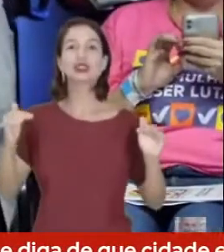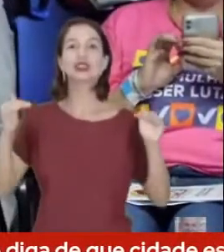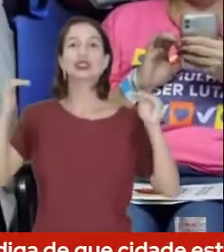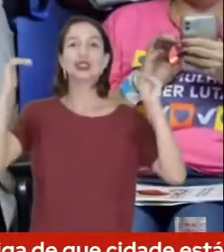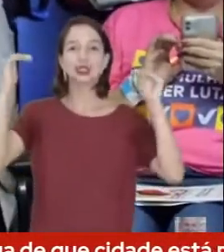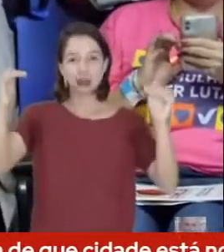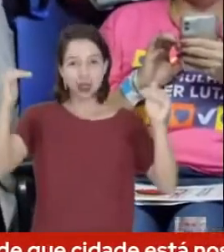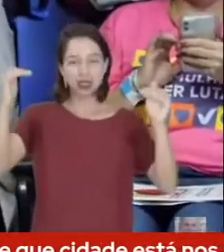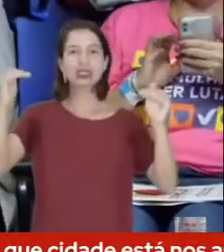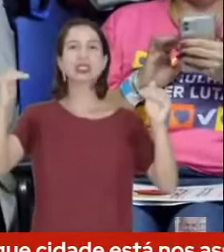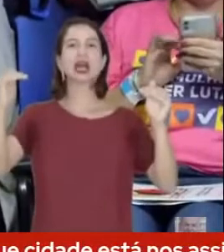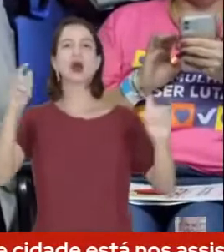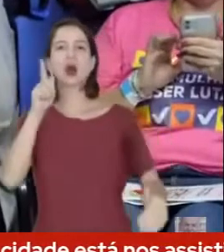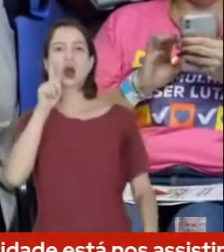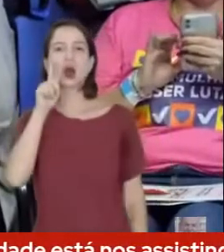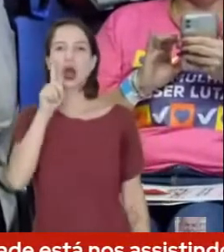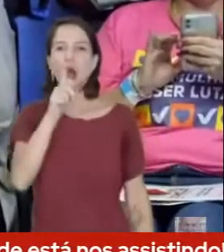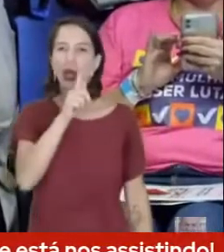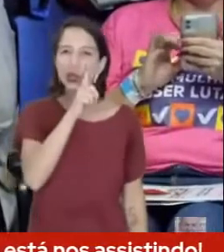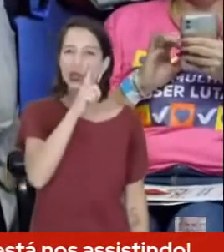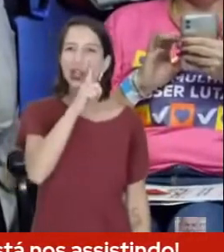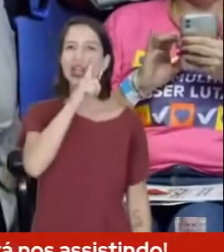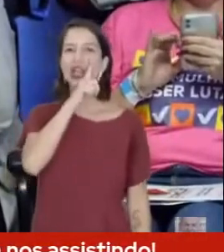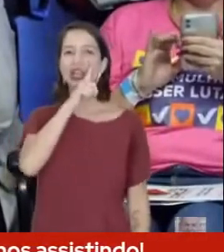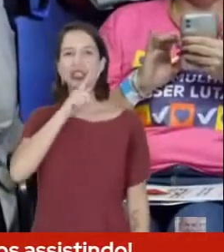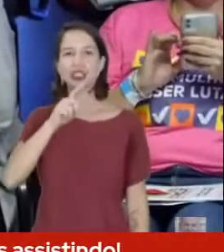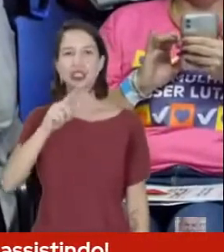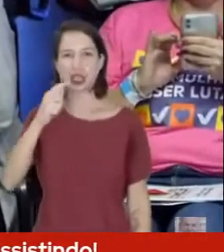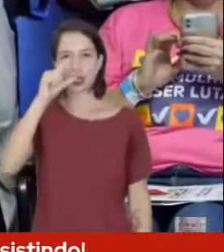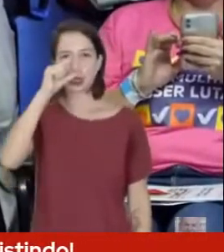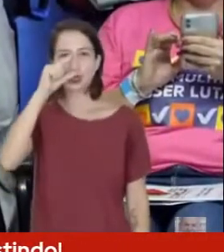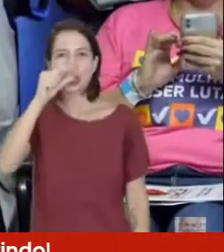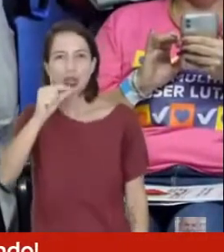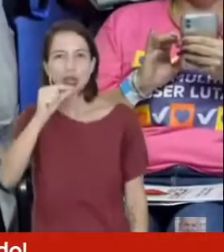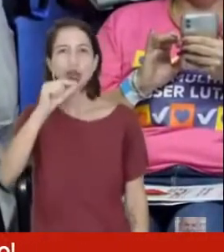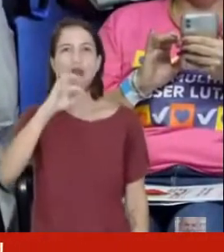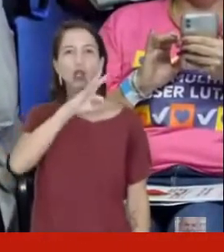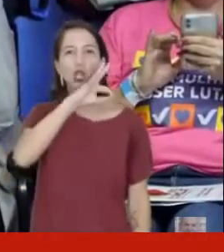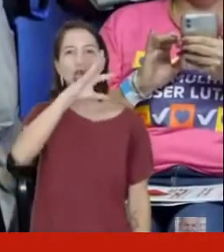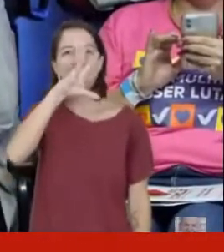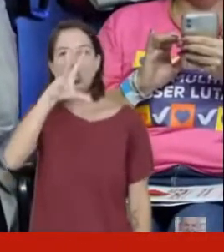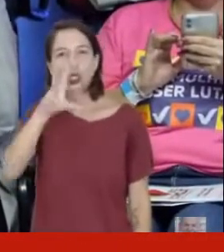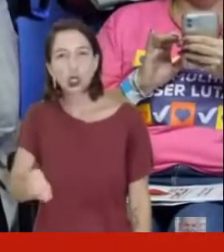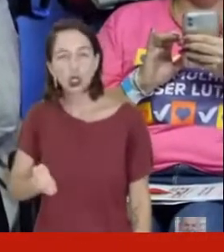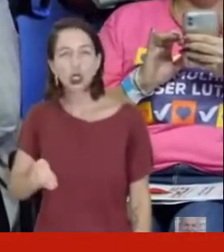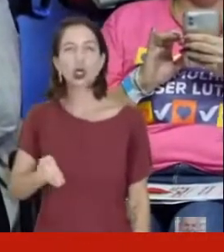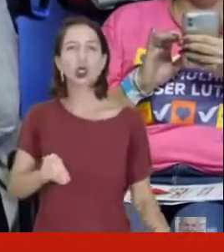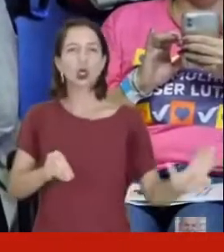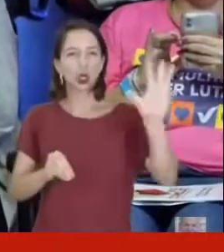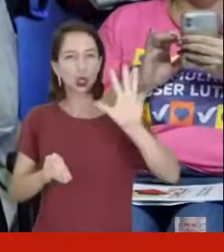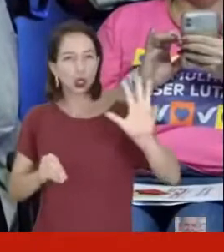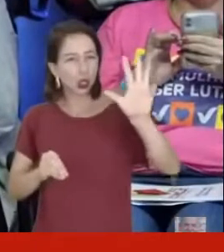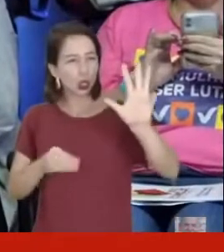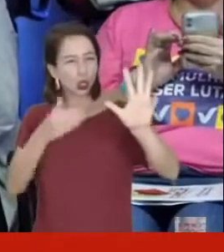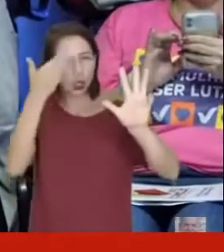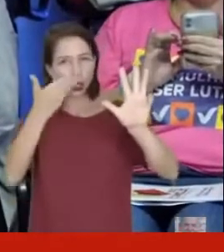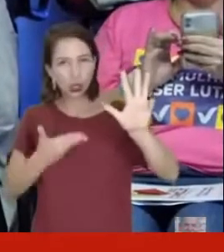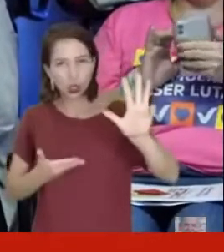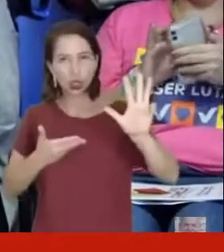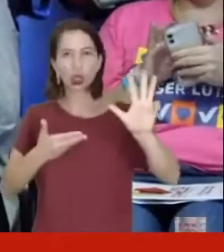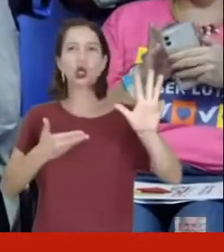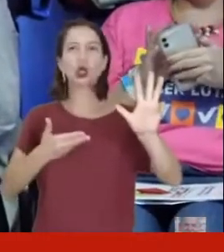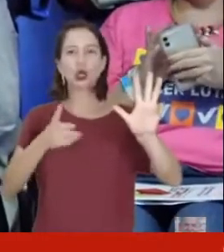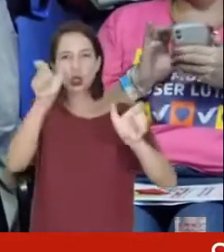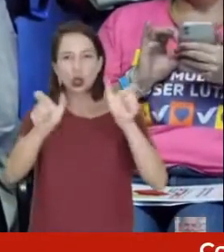pessoa de Alckmin e todos os demais políticos presentes, e de toda essa classe trabalhadora que está